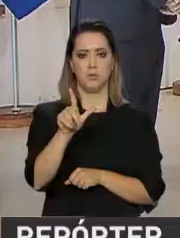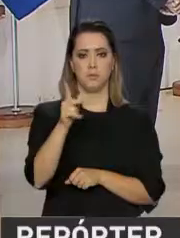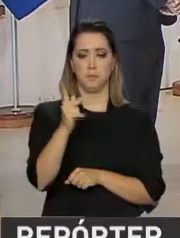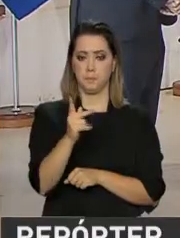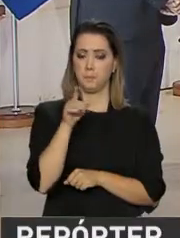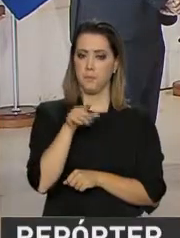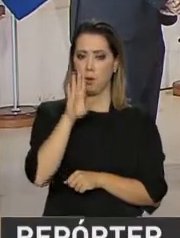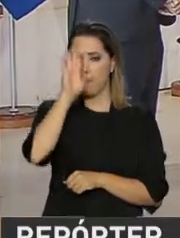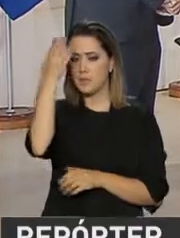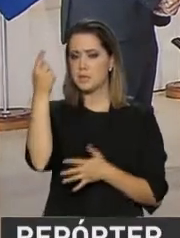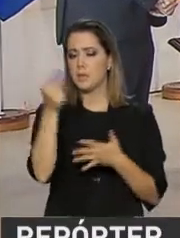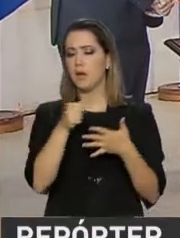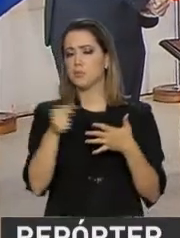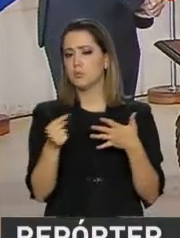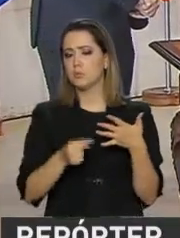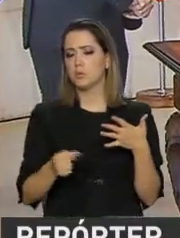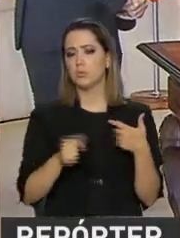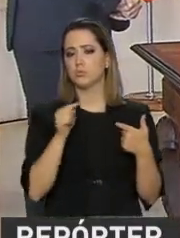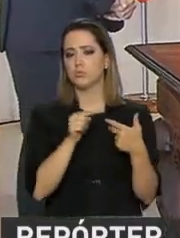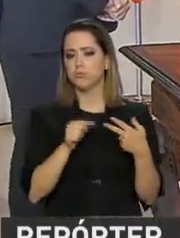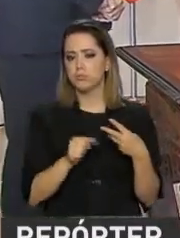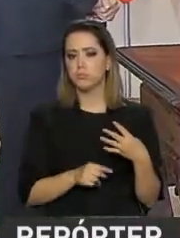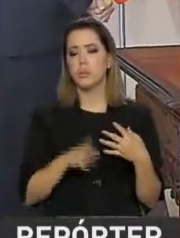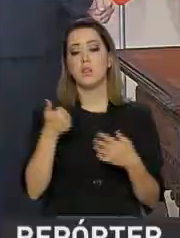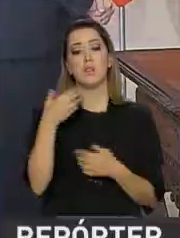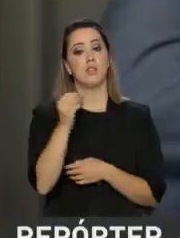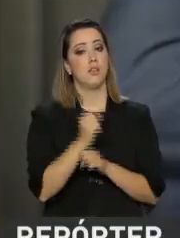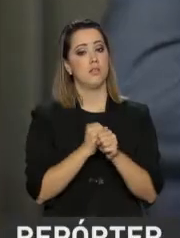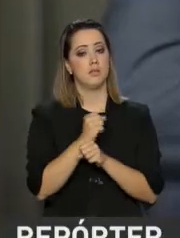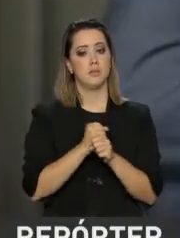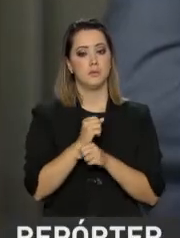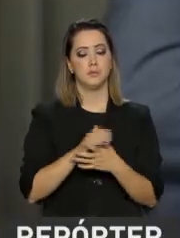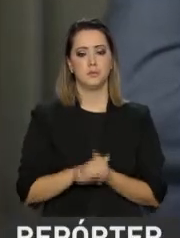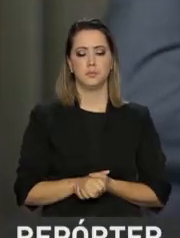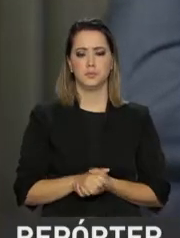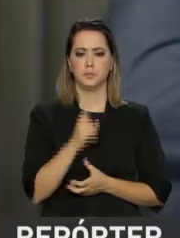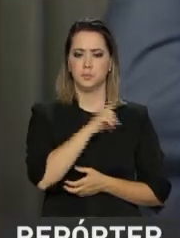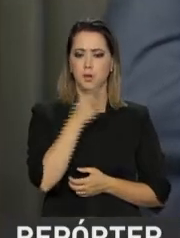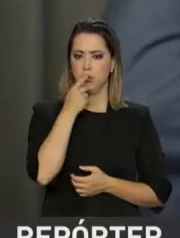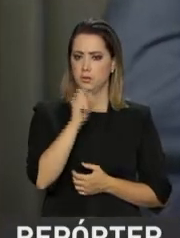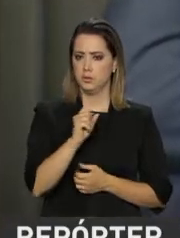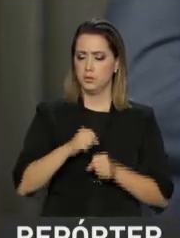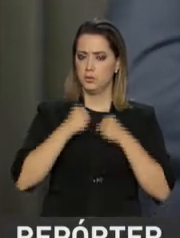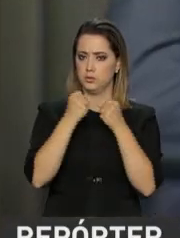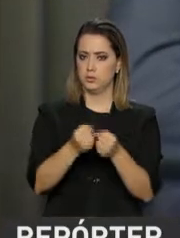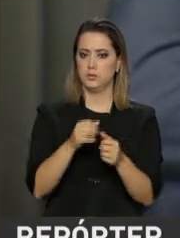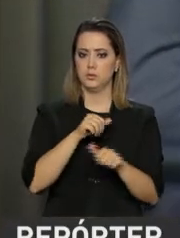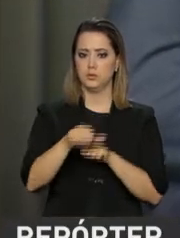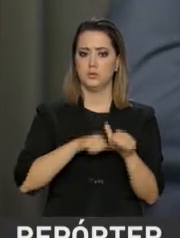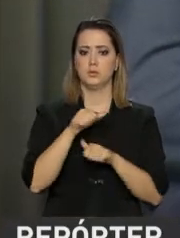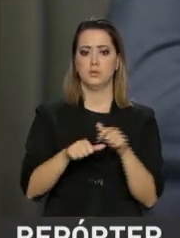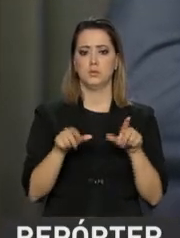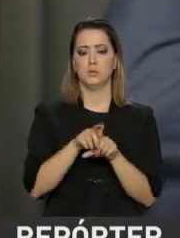define as prioridades da comunidade pelos próximos dez anos ao esforço de transformar as diretrizes estabelecidas